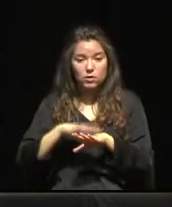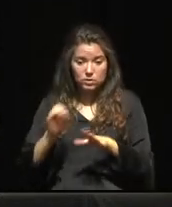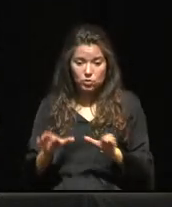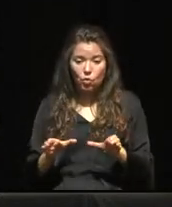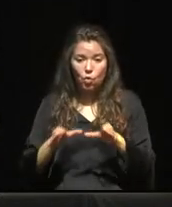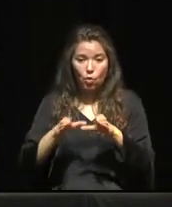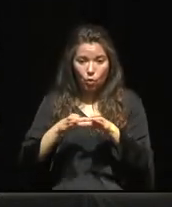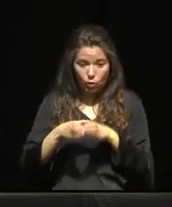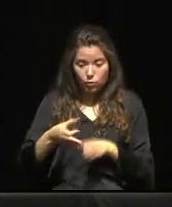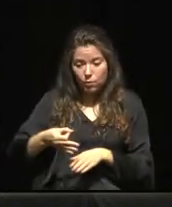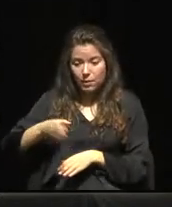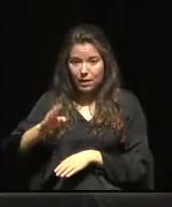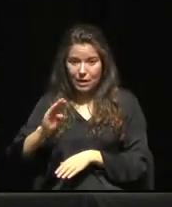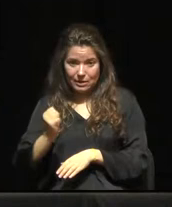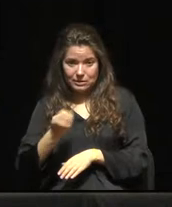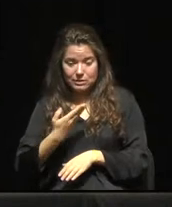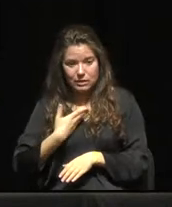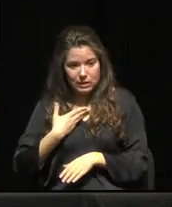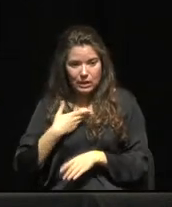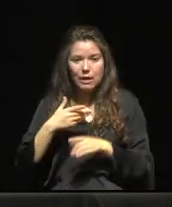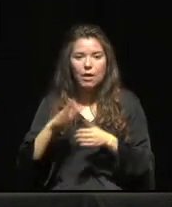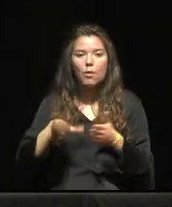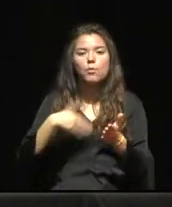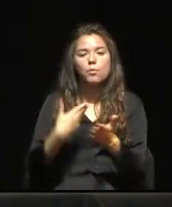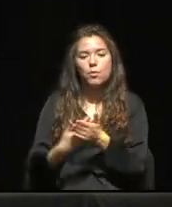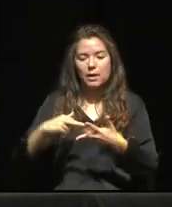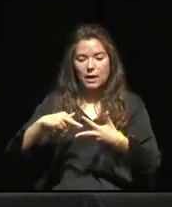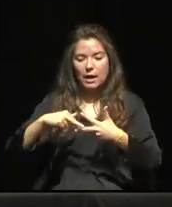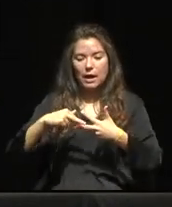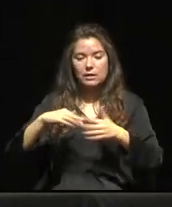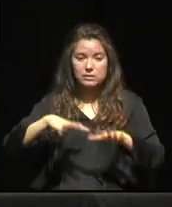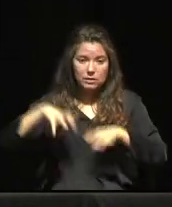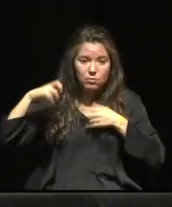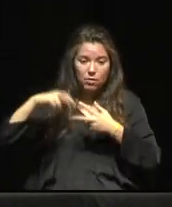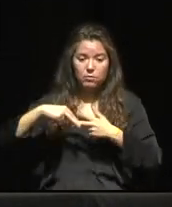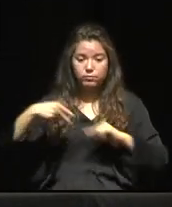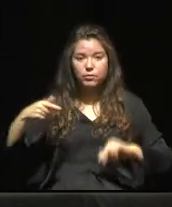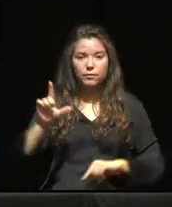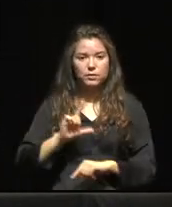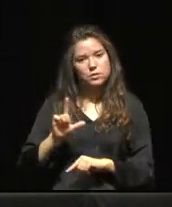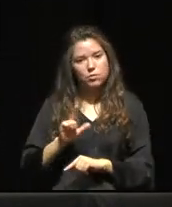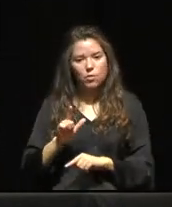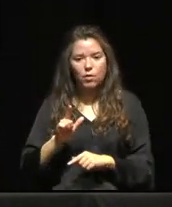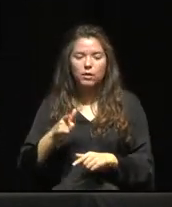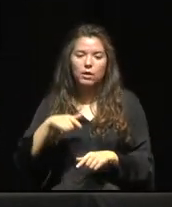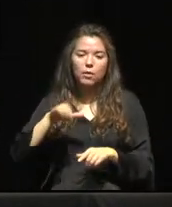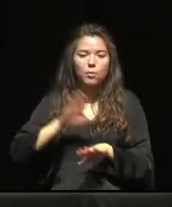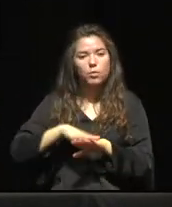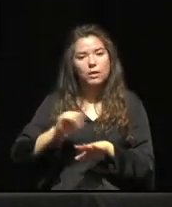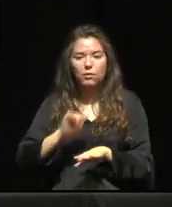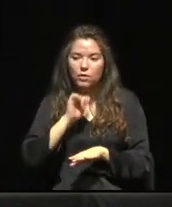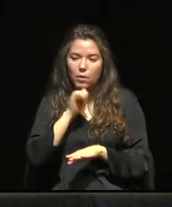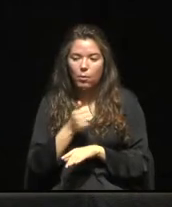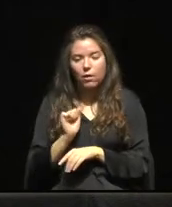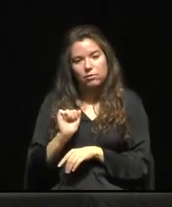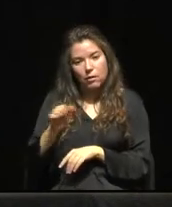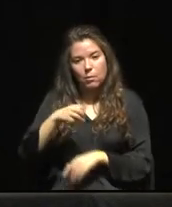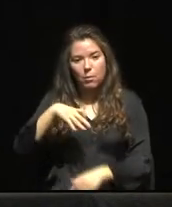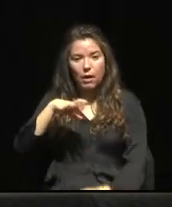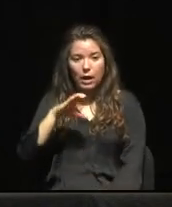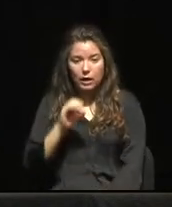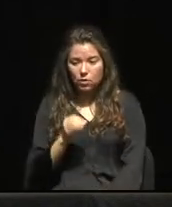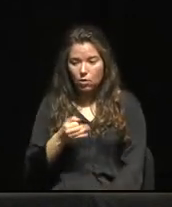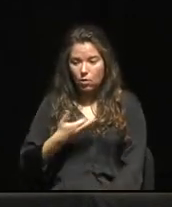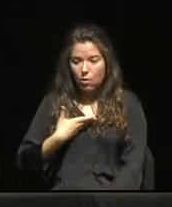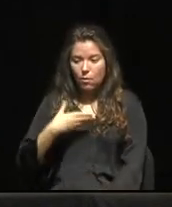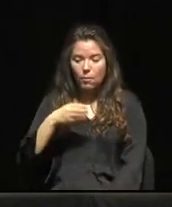Municipal do partido social-democrata propor que a assembleia Municipal de Lisboa del Liber exprimir o presente voto de pesar pelo falecimento de Mário Pardo